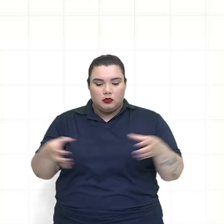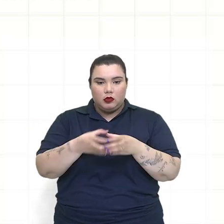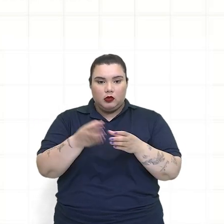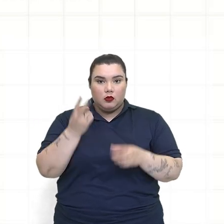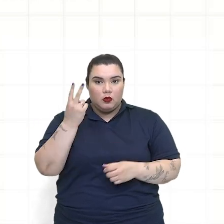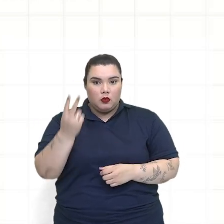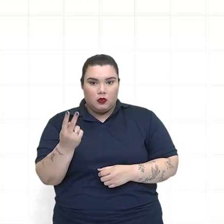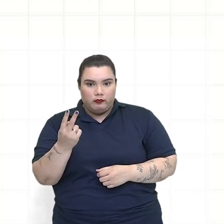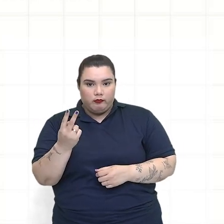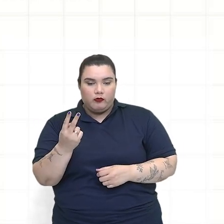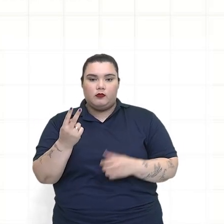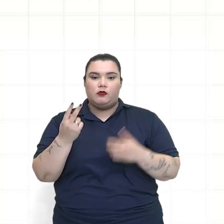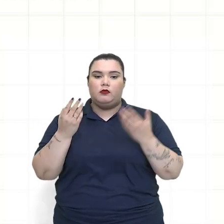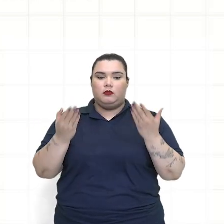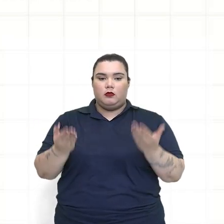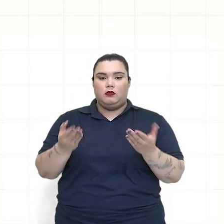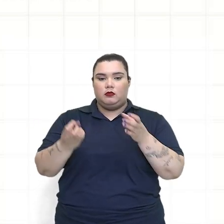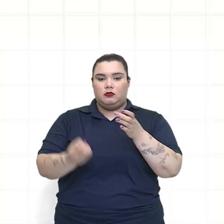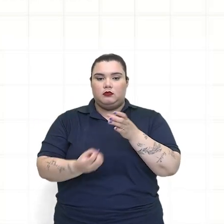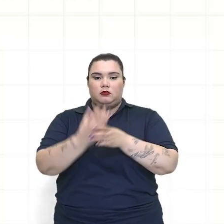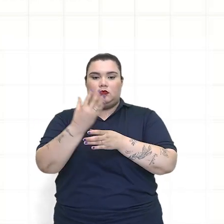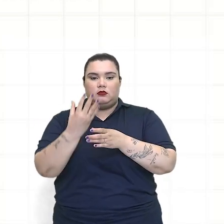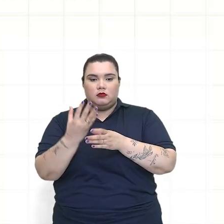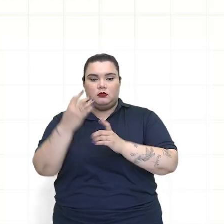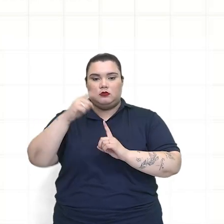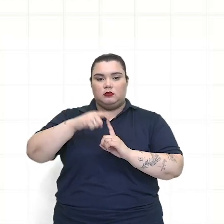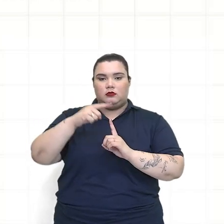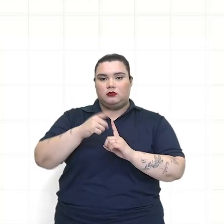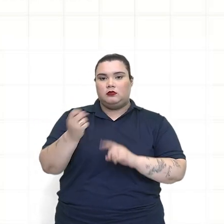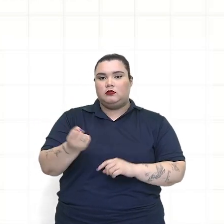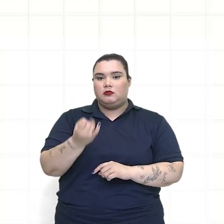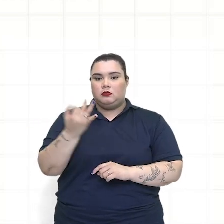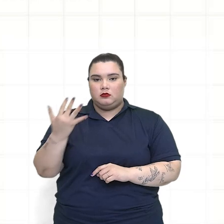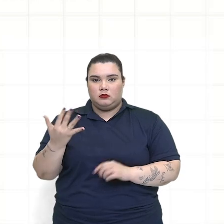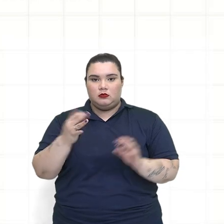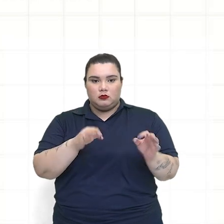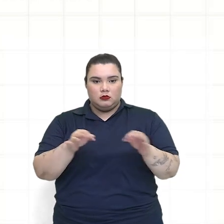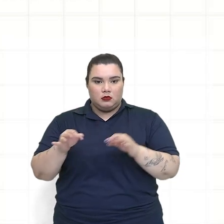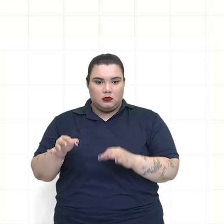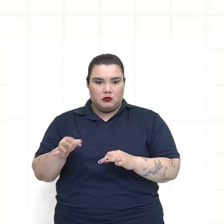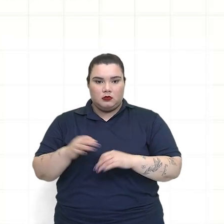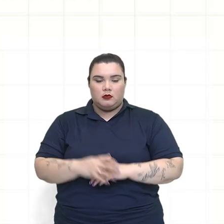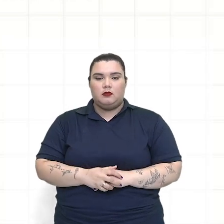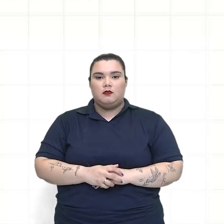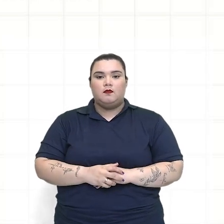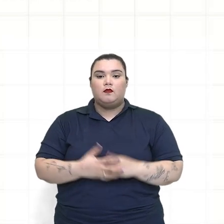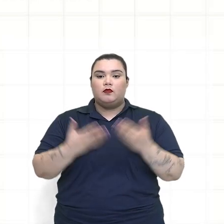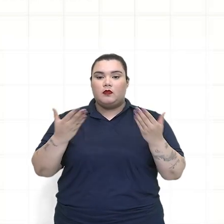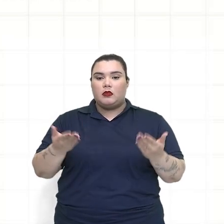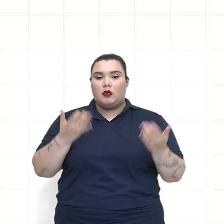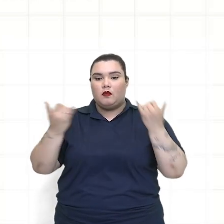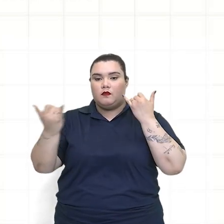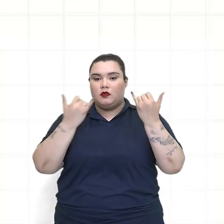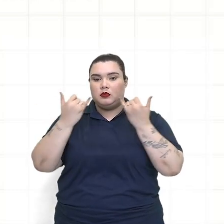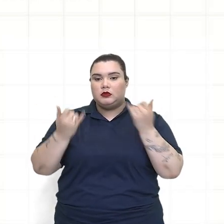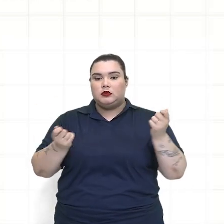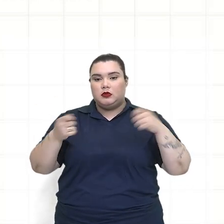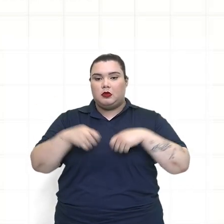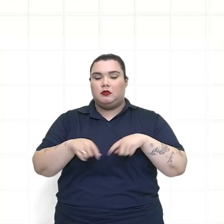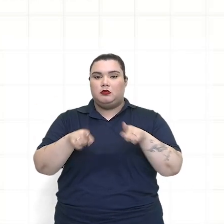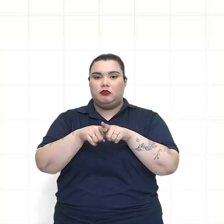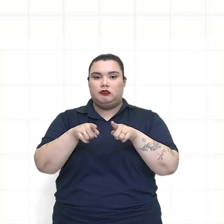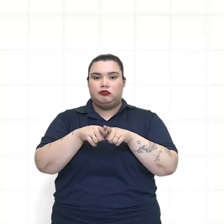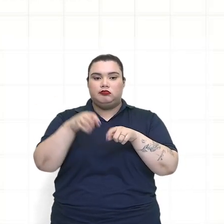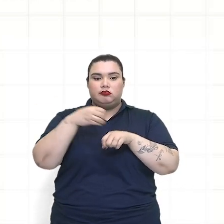certo? Você formava uma determinada quantidade. Essas informações também poderiam ser